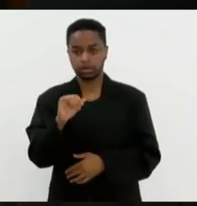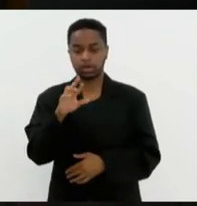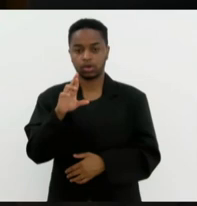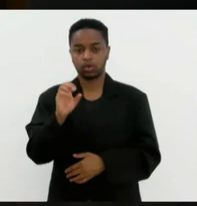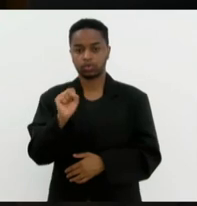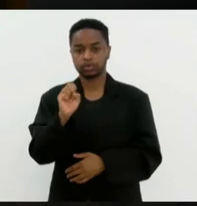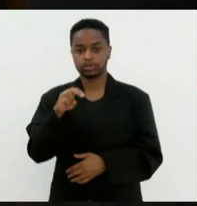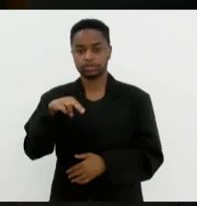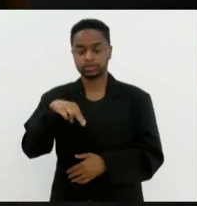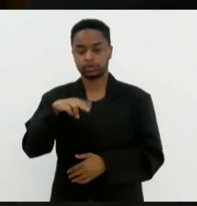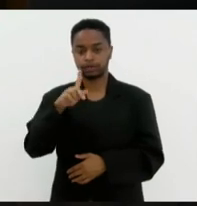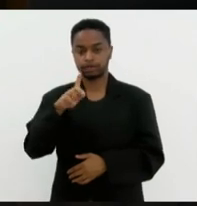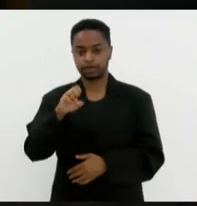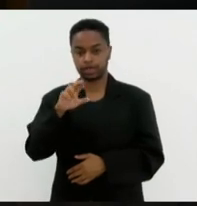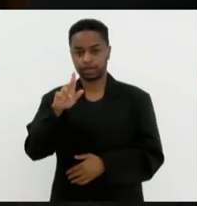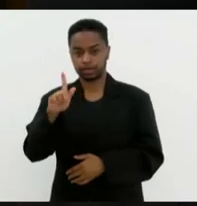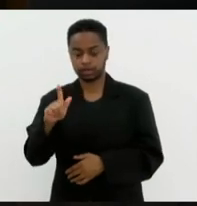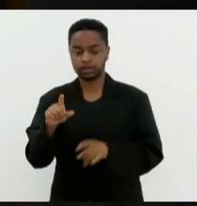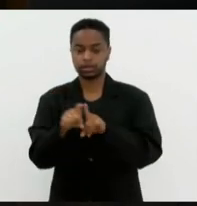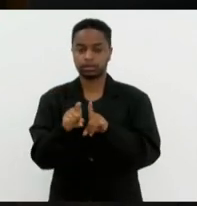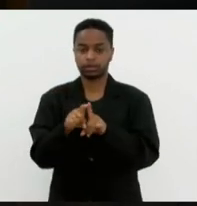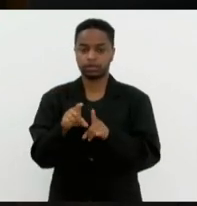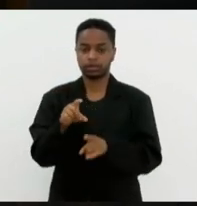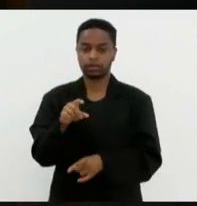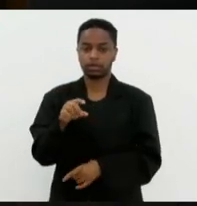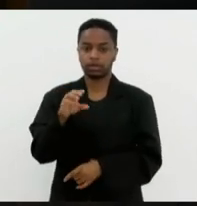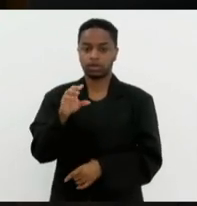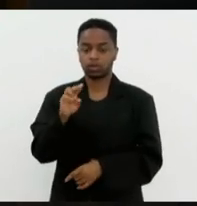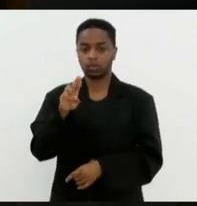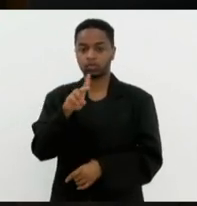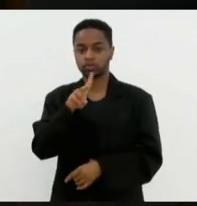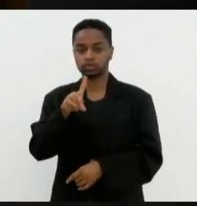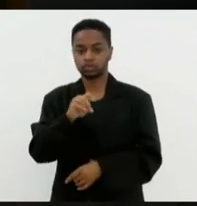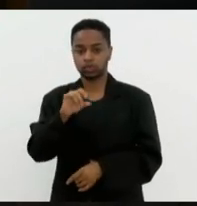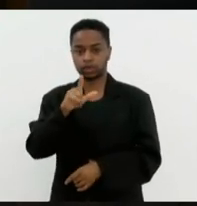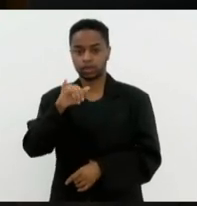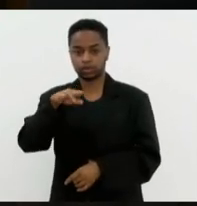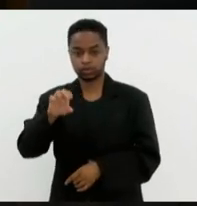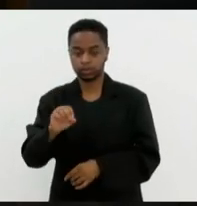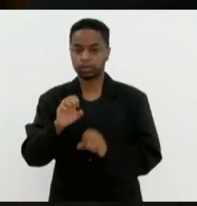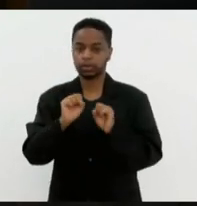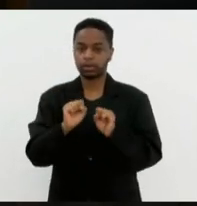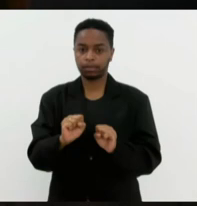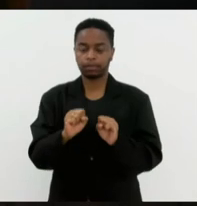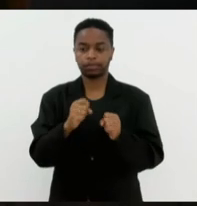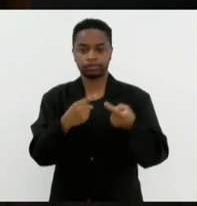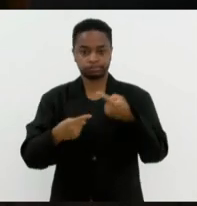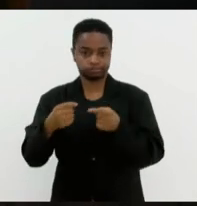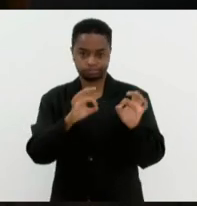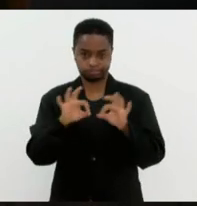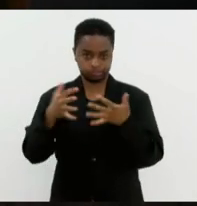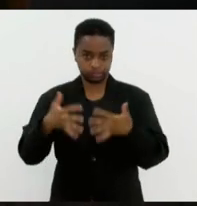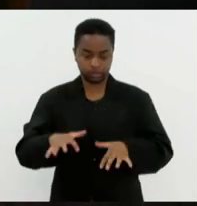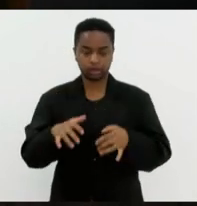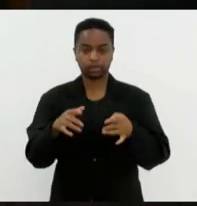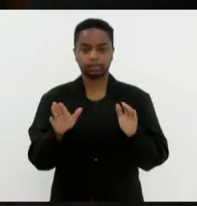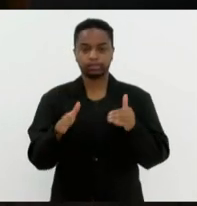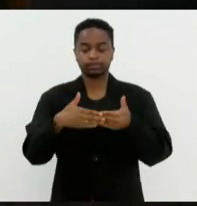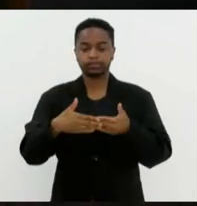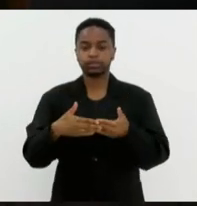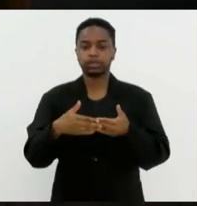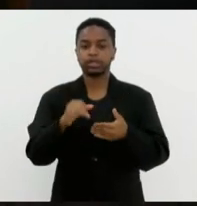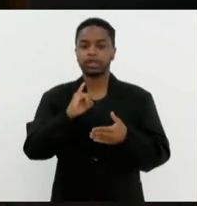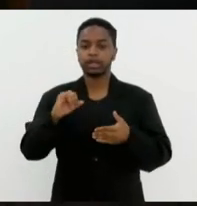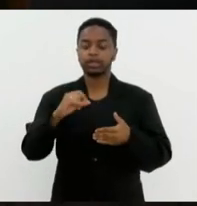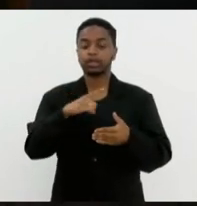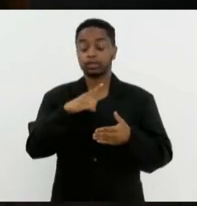Rosenberg Reis e Vinícius Cozzolino. Em discussão, não havendo quem queira discutir, encerrada a discussão, a presente proposta recebeu 3